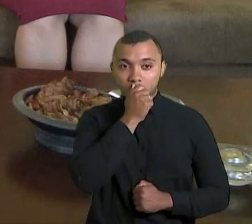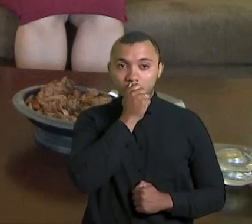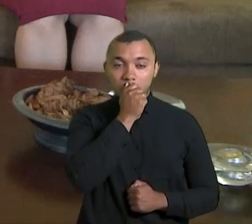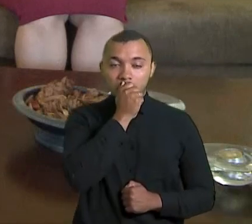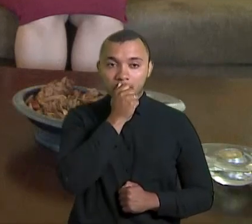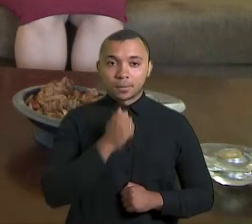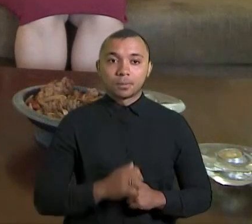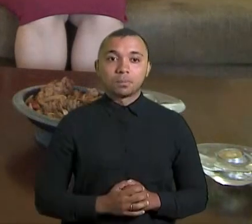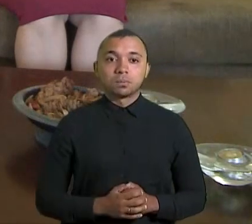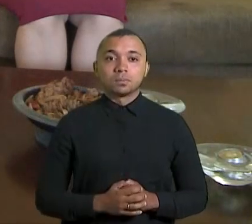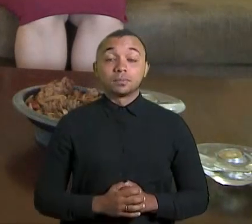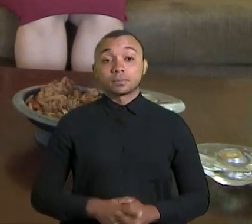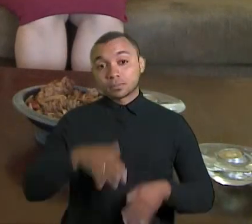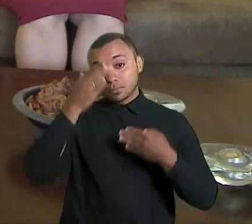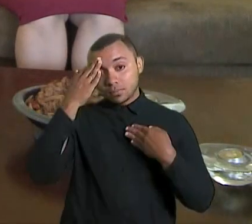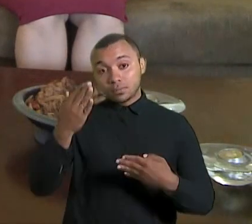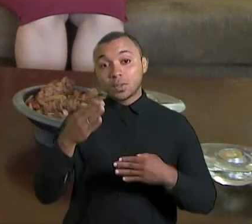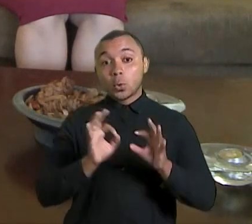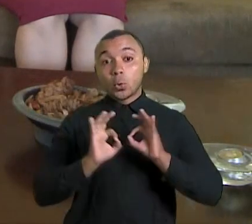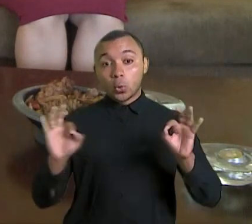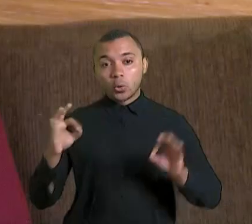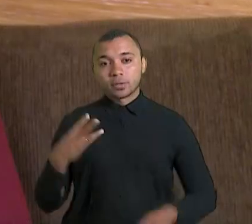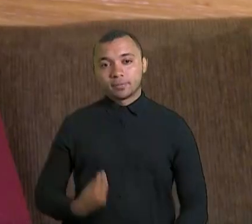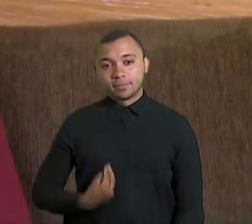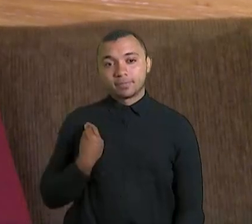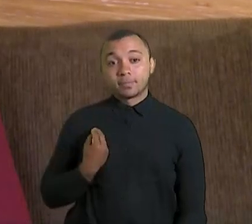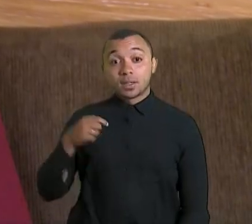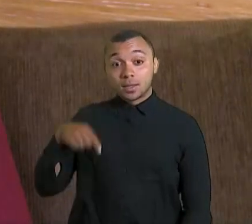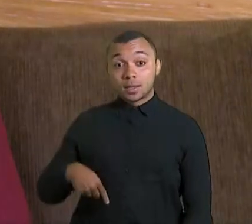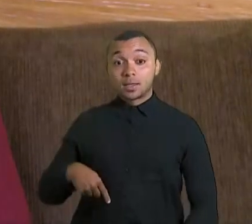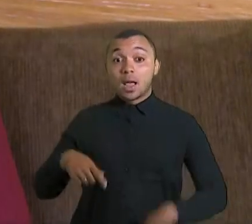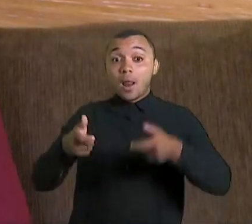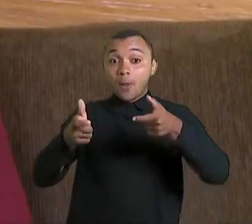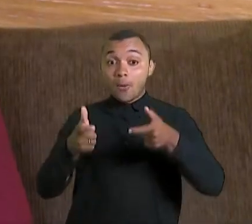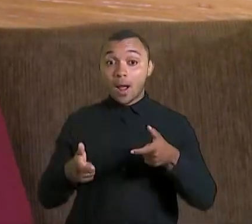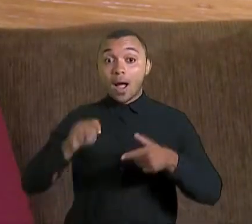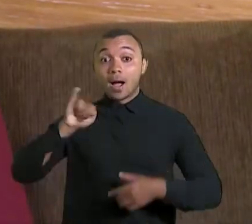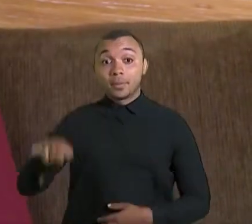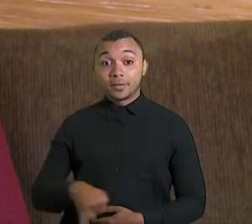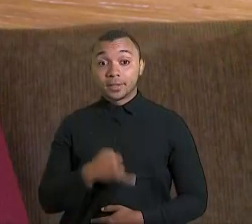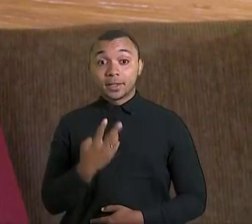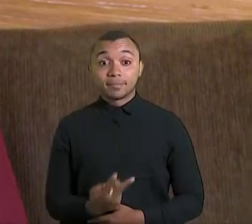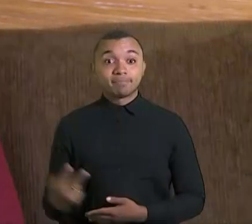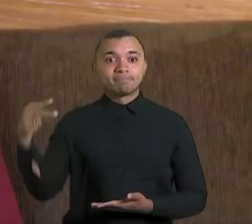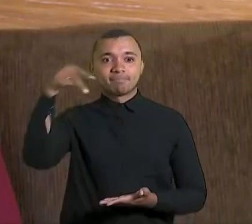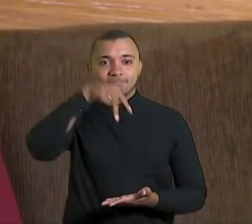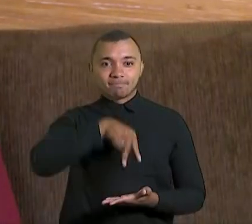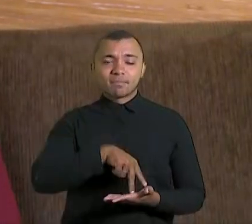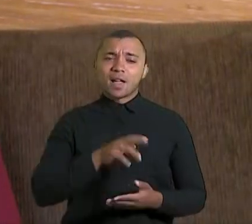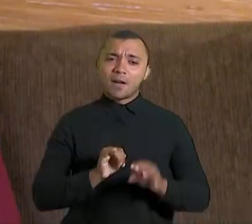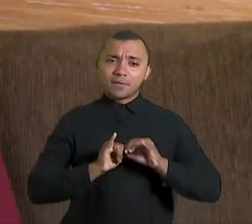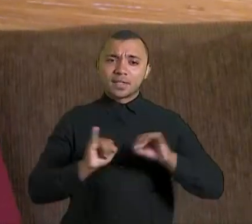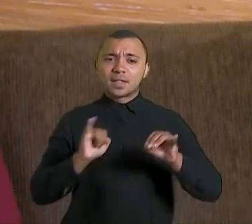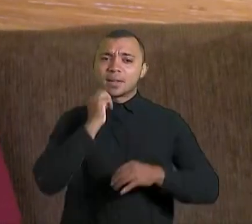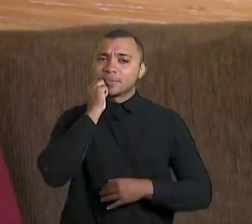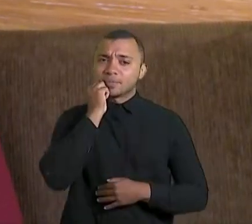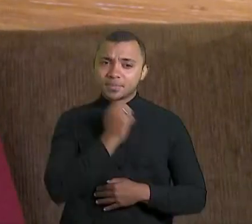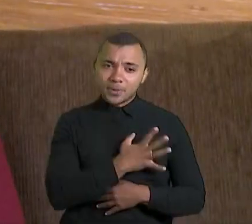quero agradecer o espaço, né, a oportunidade de estar aqui e dizer que foi muito